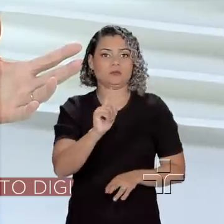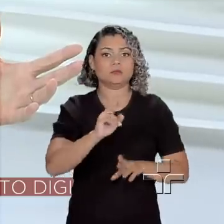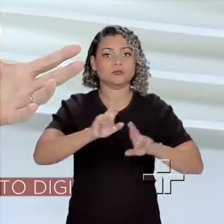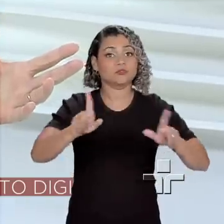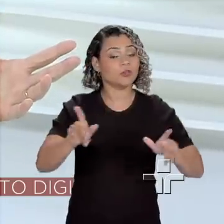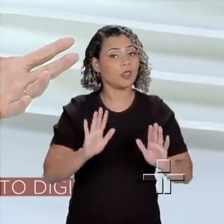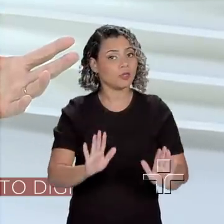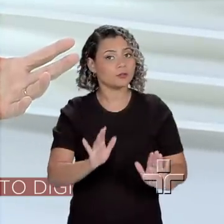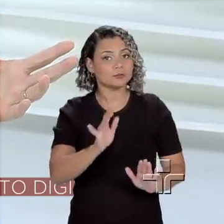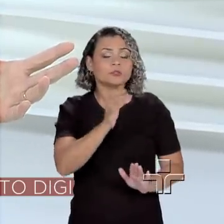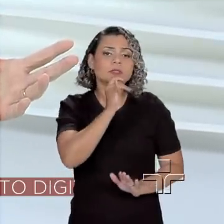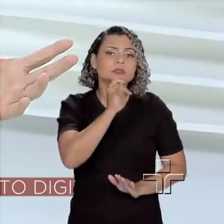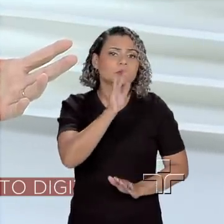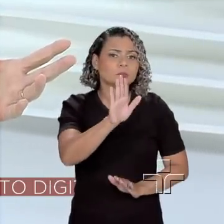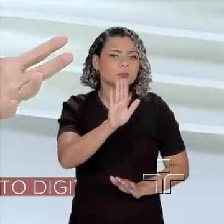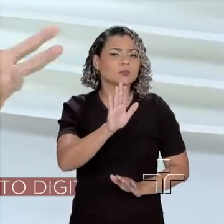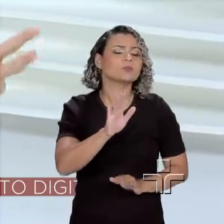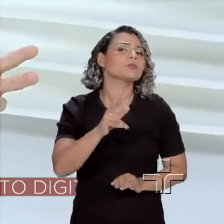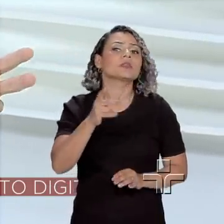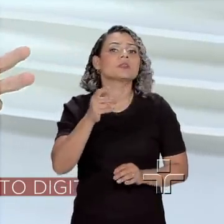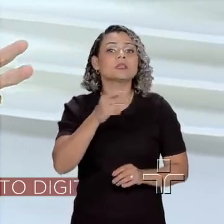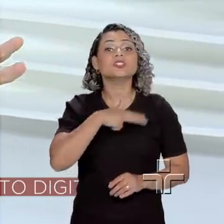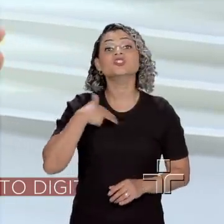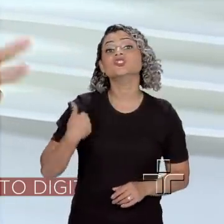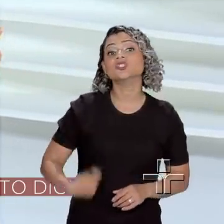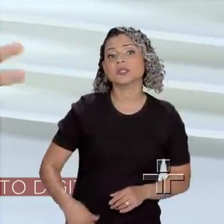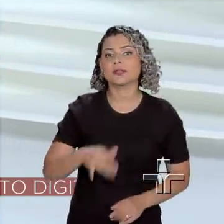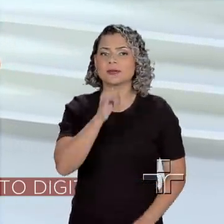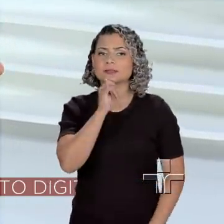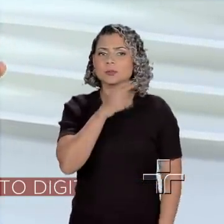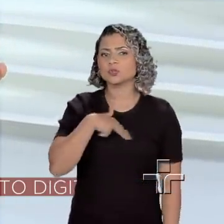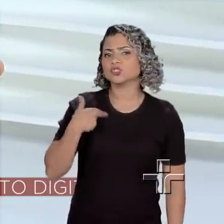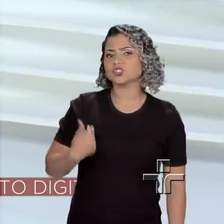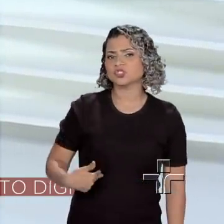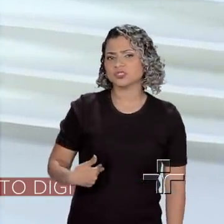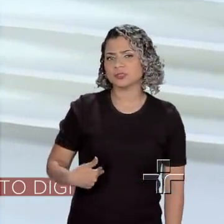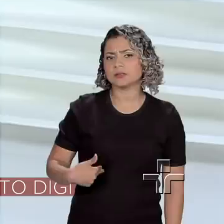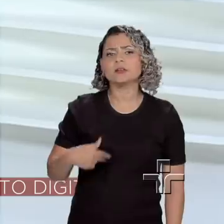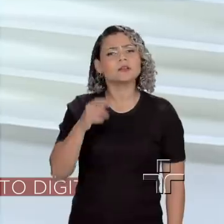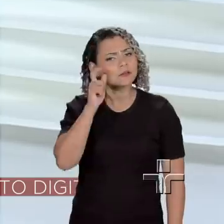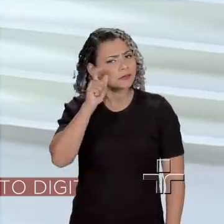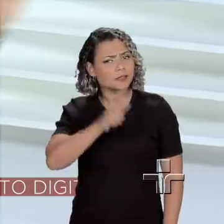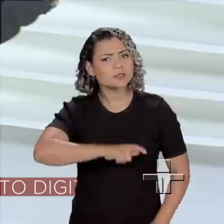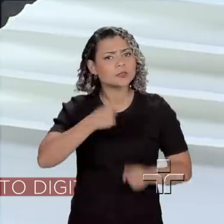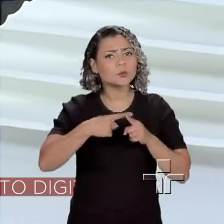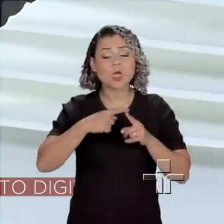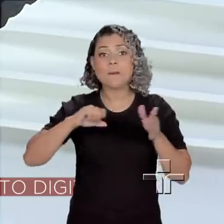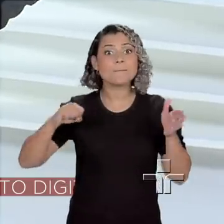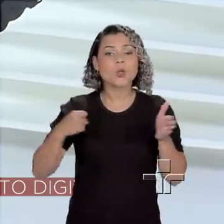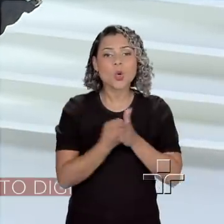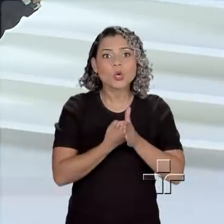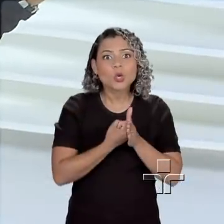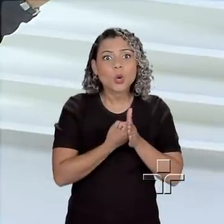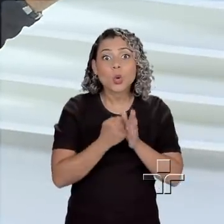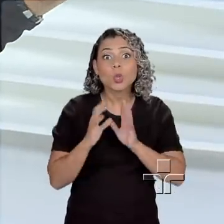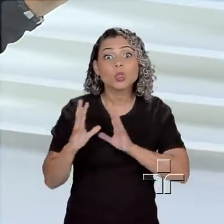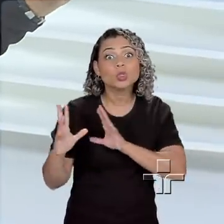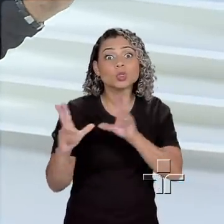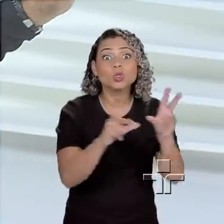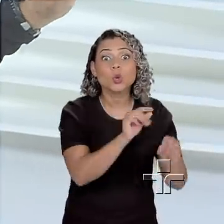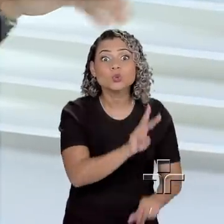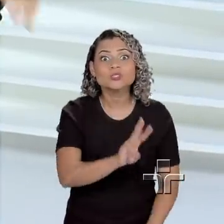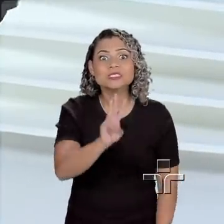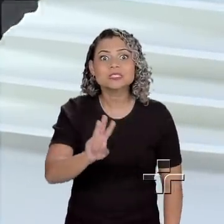por exemplo, tá certo? Vamos para o caso da China. O caso da China é interessante pelo seguinte, a China bloqueou todos os